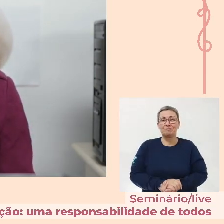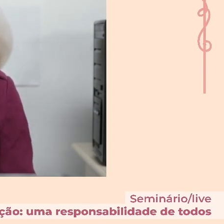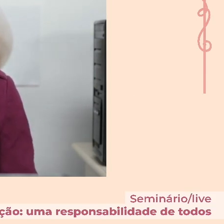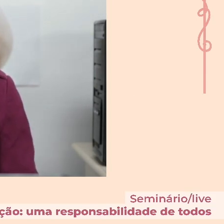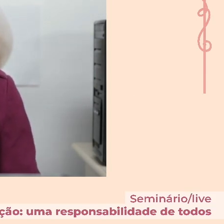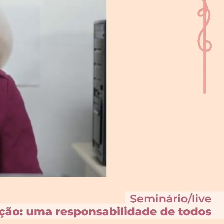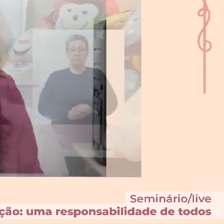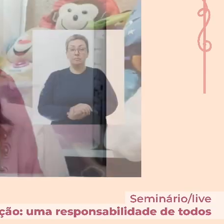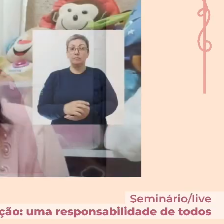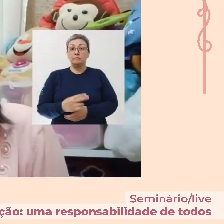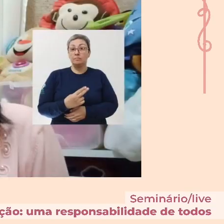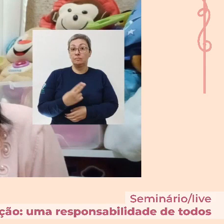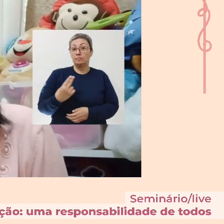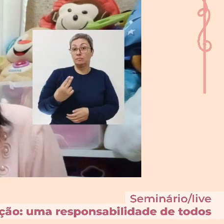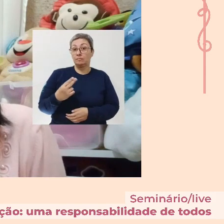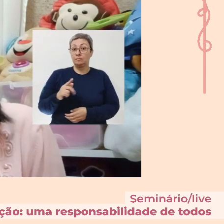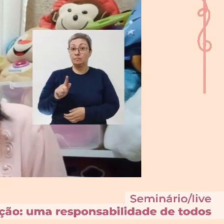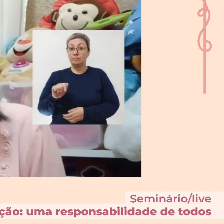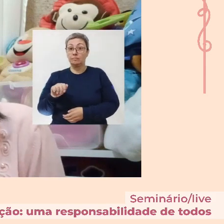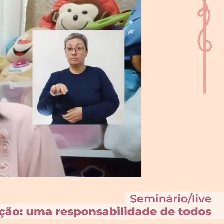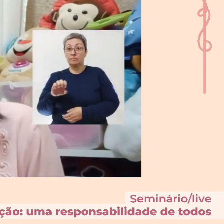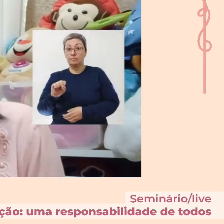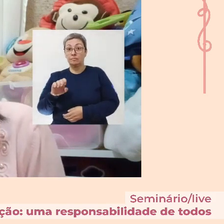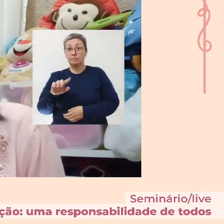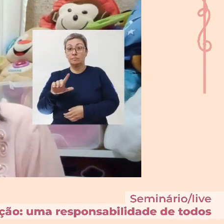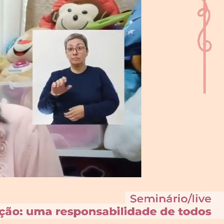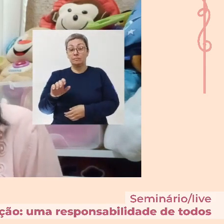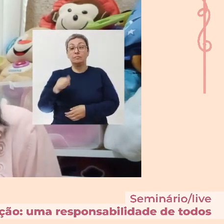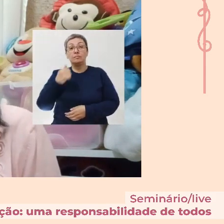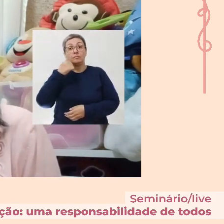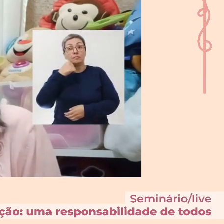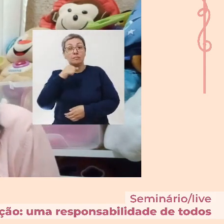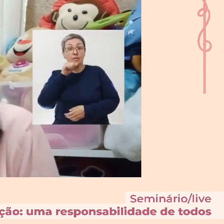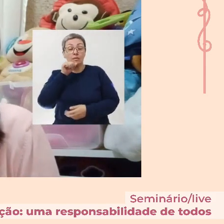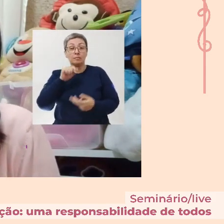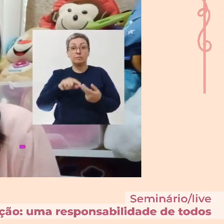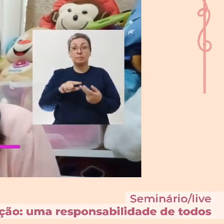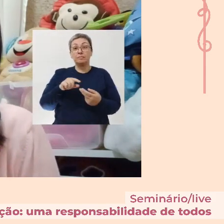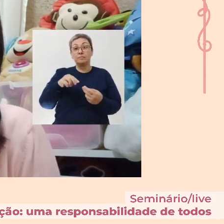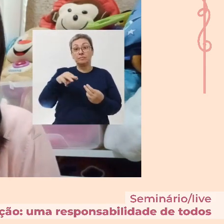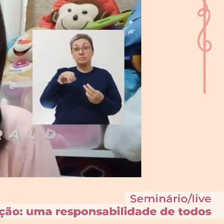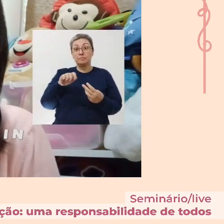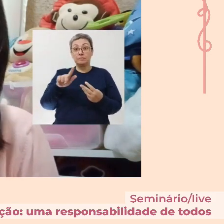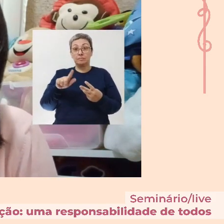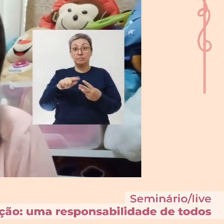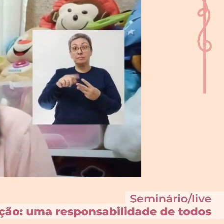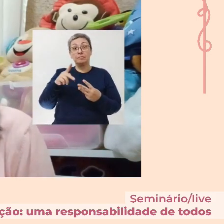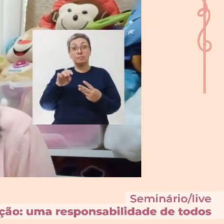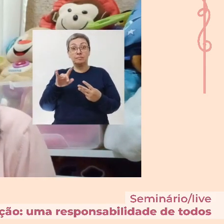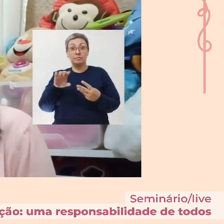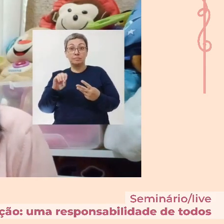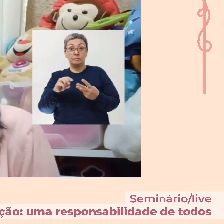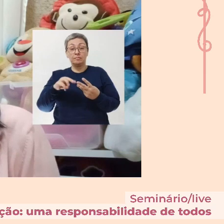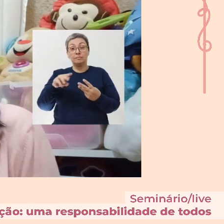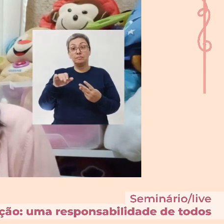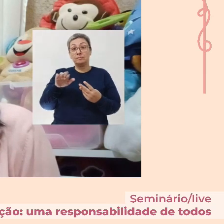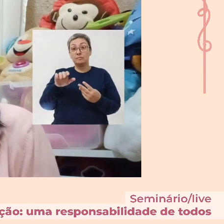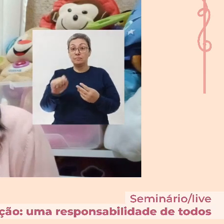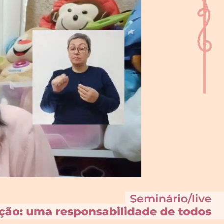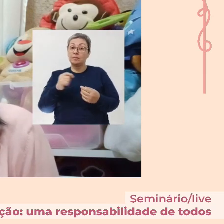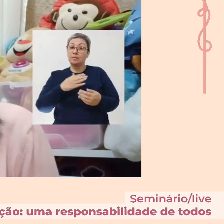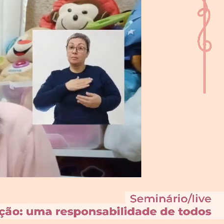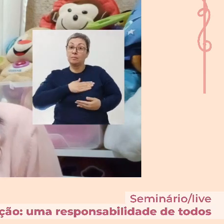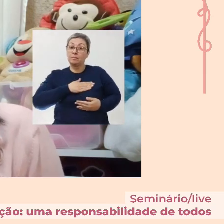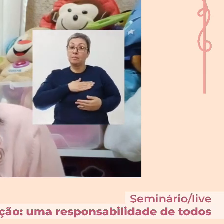Gisele. Meu nome é Gisele, eu sou mãe do Miguel, do Pedro e da Maria.